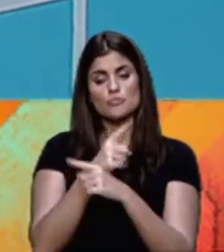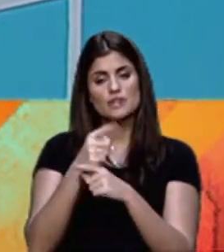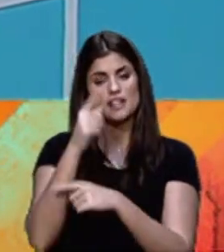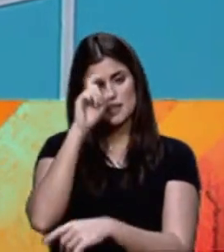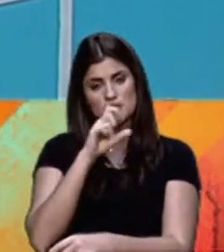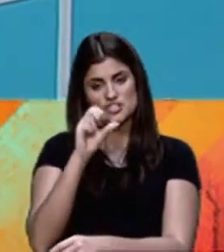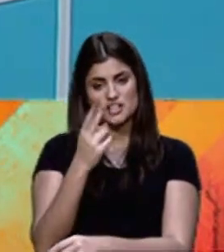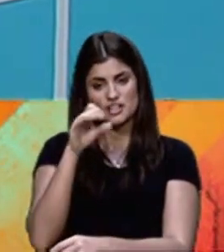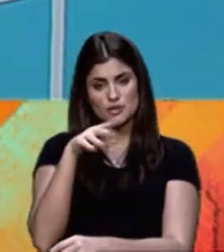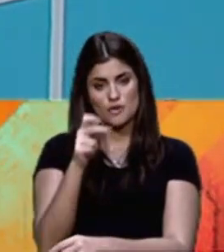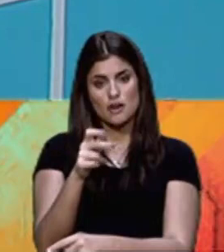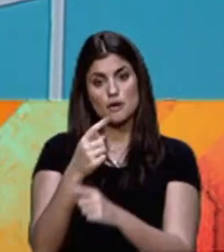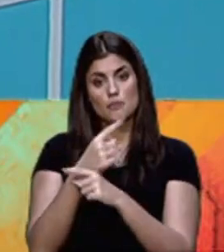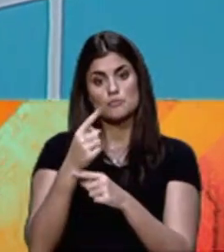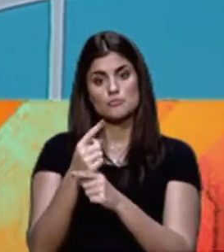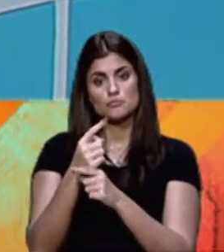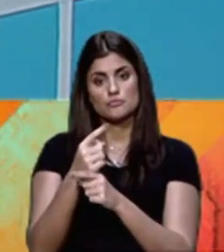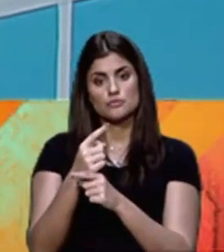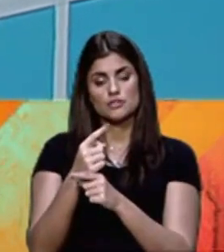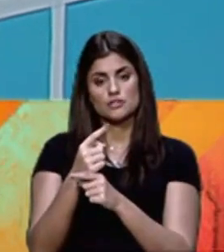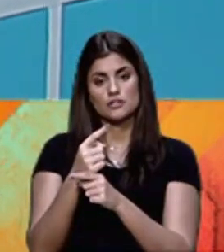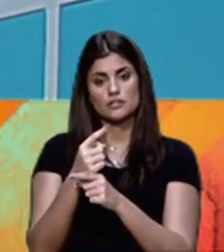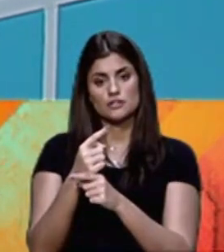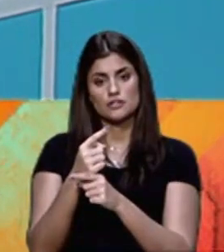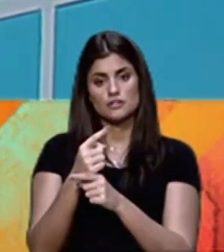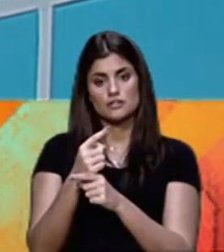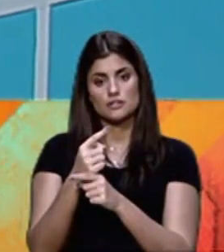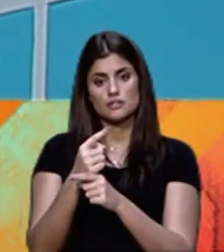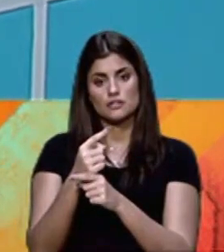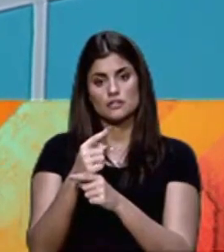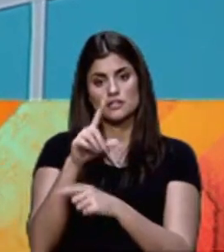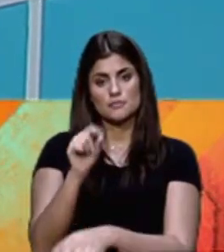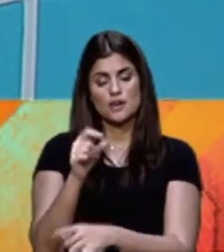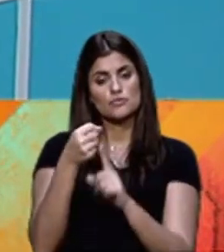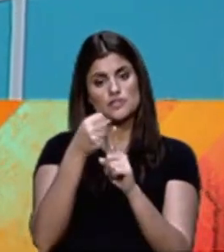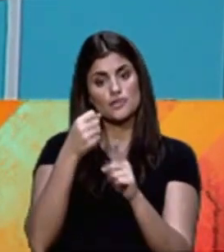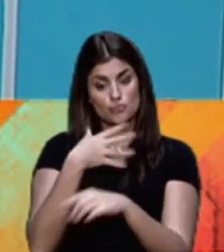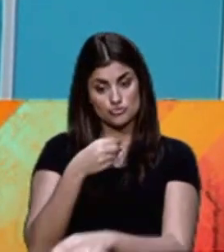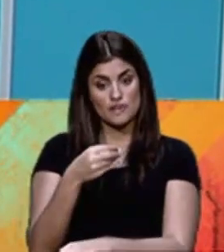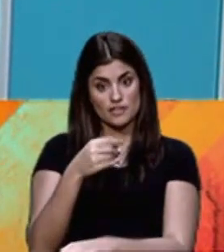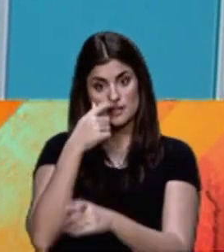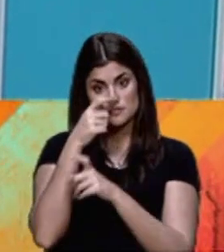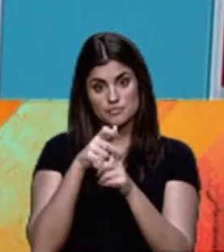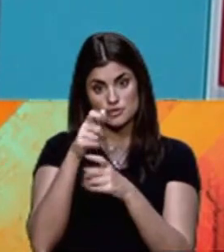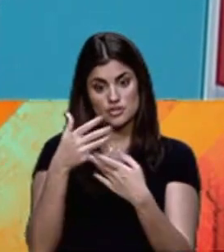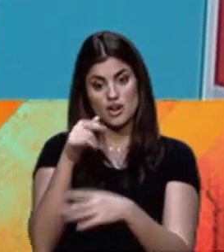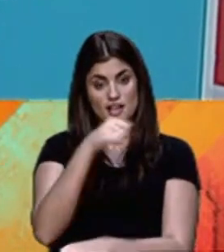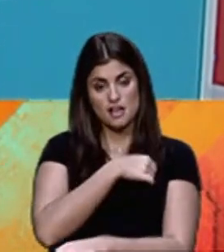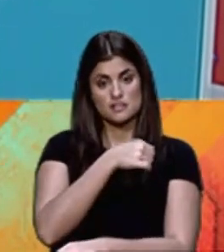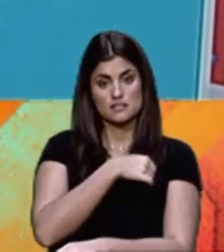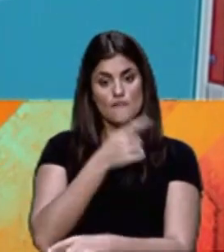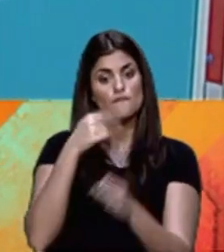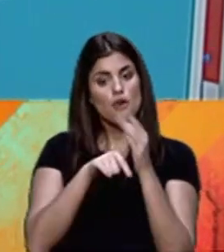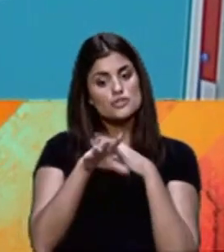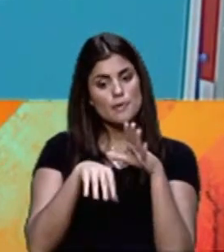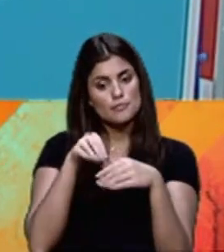quinoa? Eu utilizei a quinoa porque também era um desafio que eu gostava de fazer às pessoas agora lá em casa e que vão ao